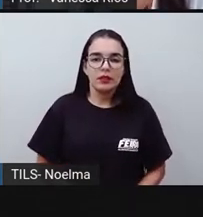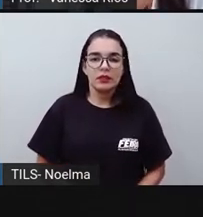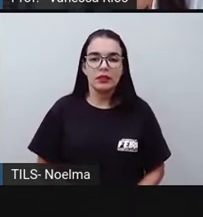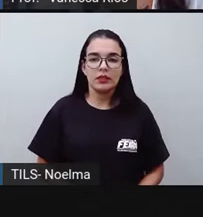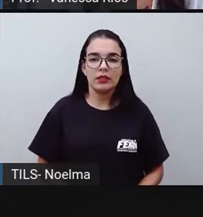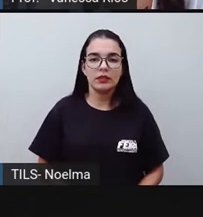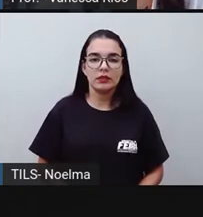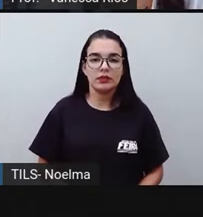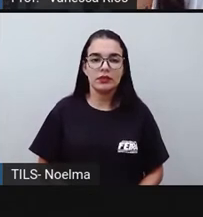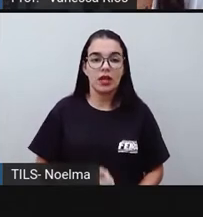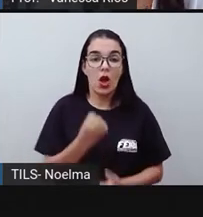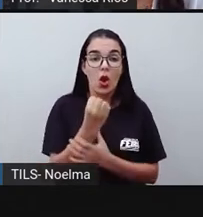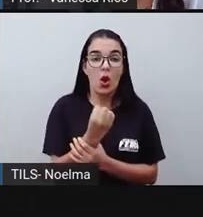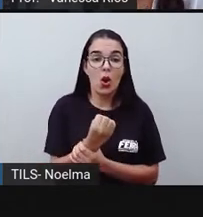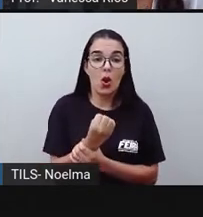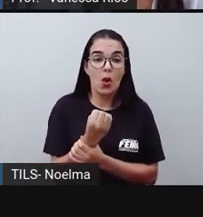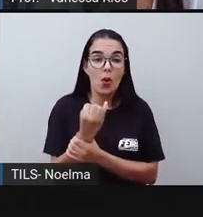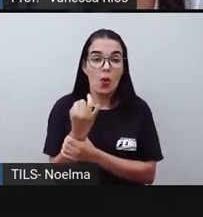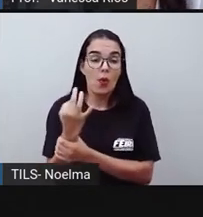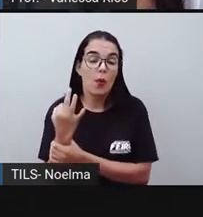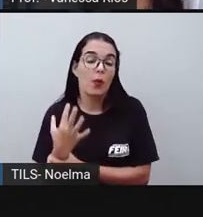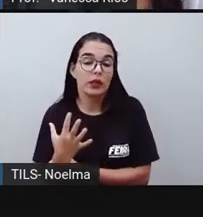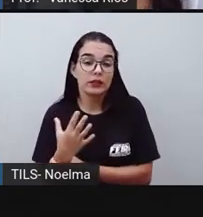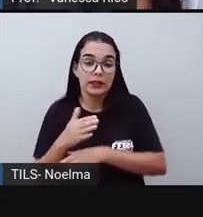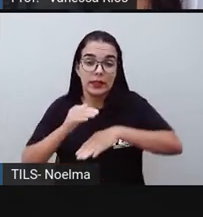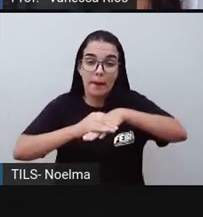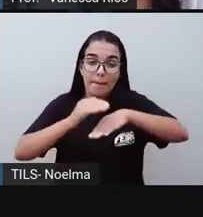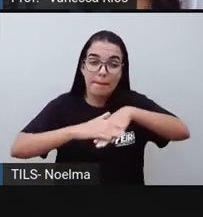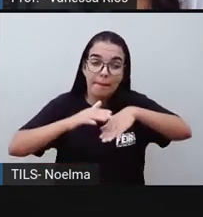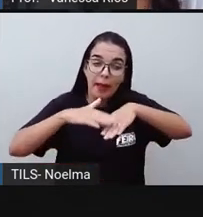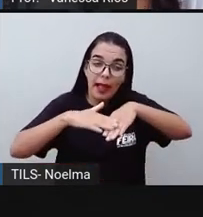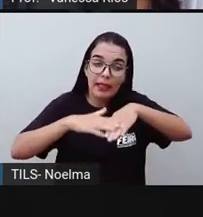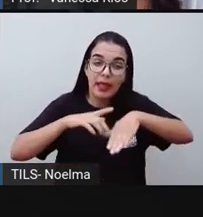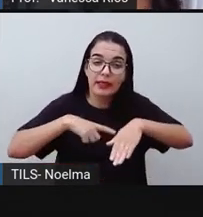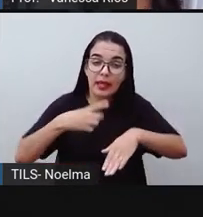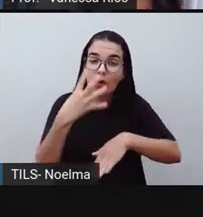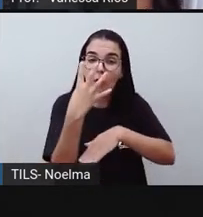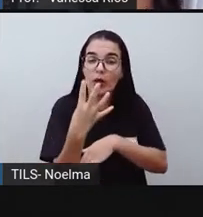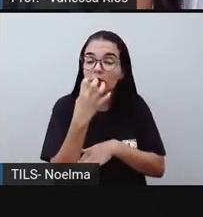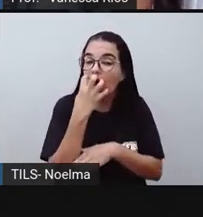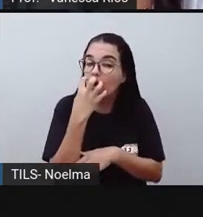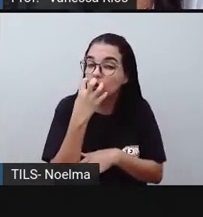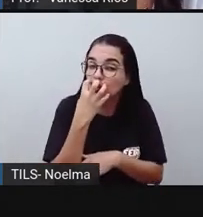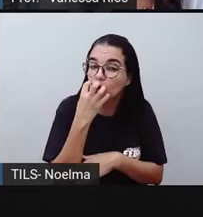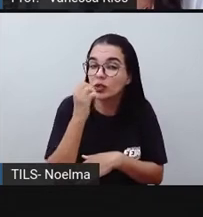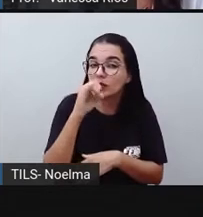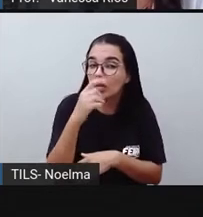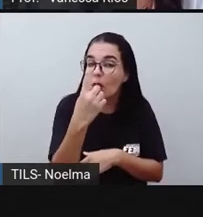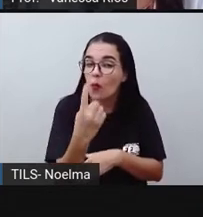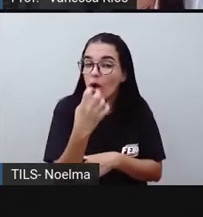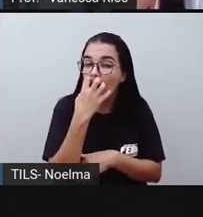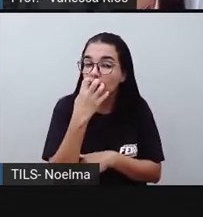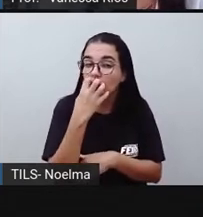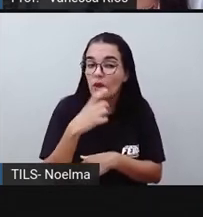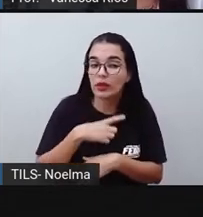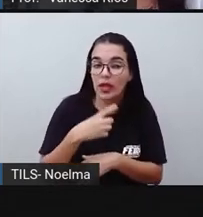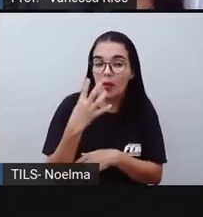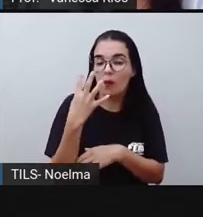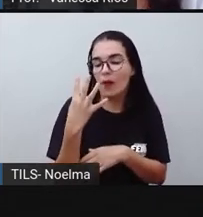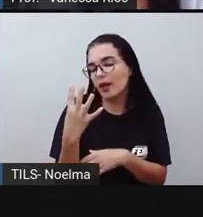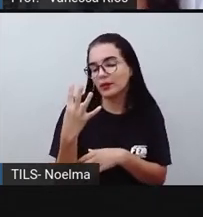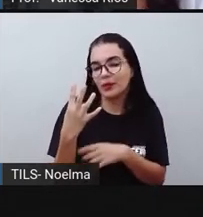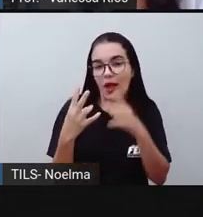Quantas patas tem quatro cachorros? Sabendo que um cachorro possui quatro patas, aí visualmente a